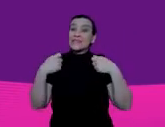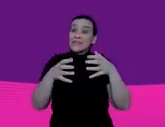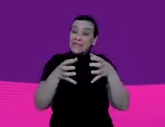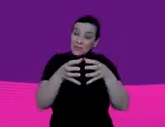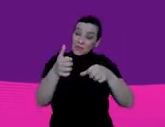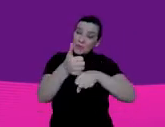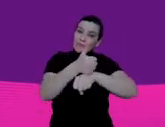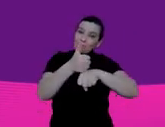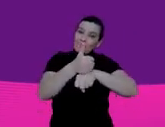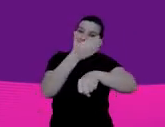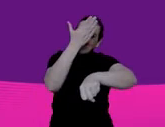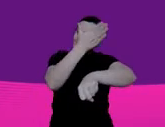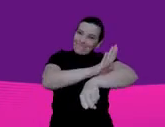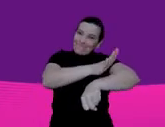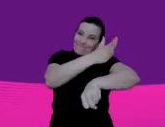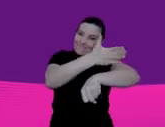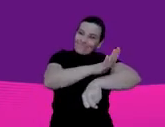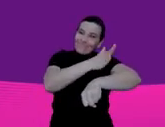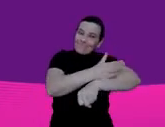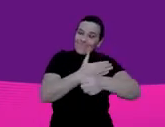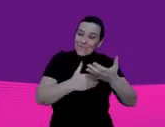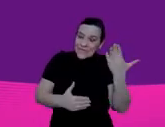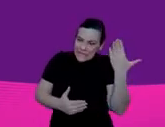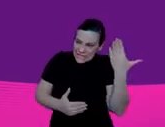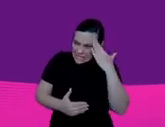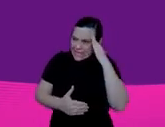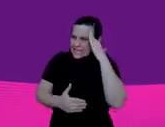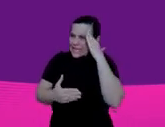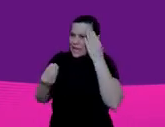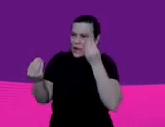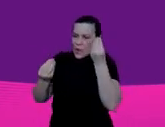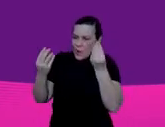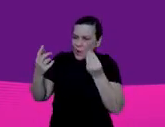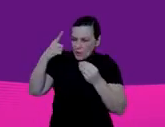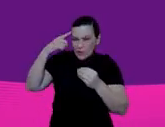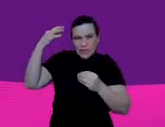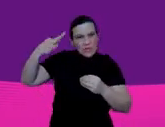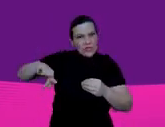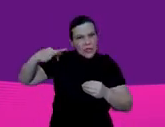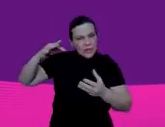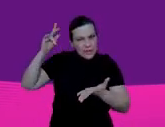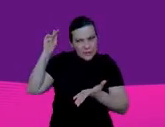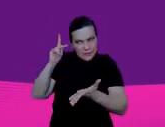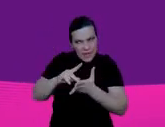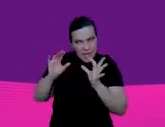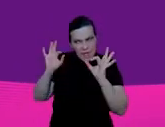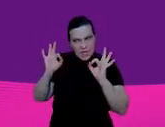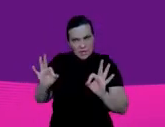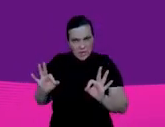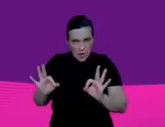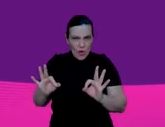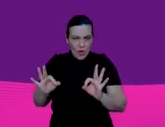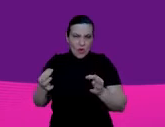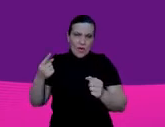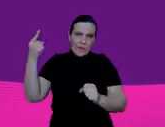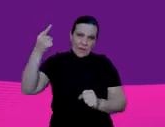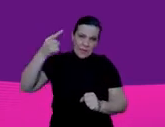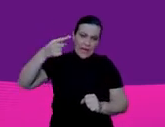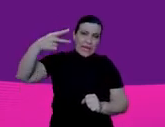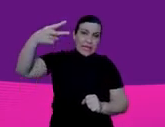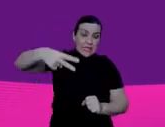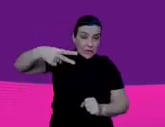entendimento da fisiopatologia e de tratamento das principais cefaleias conhecidas, tanto primárias quanto secundárias. Ela